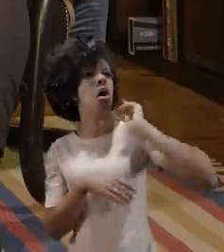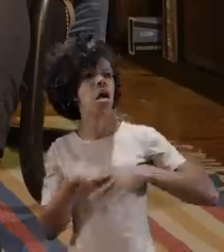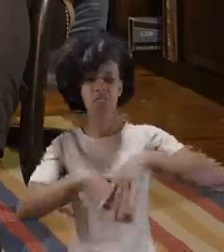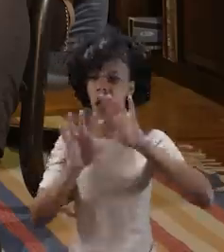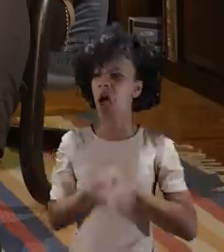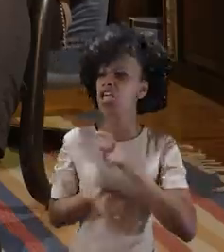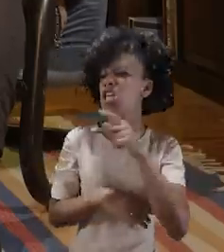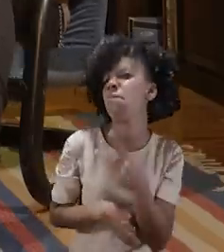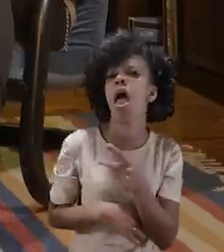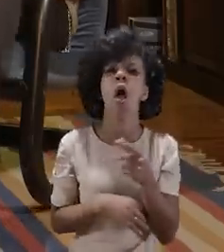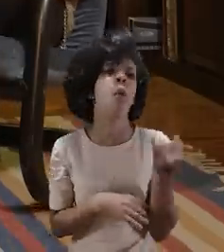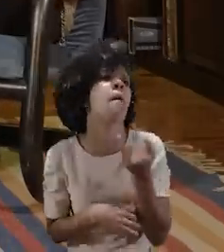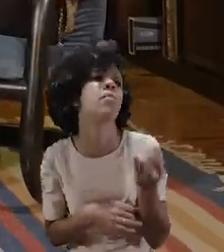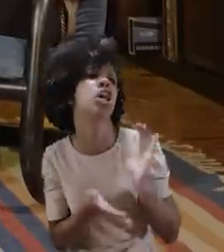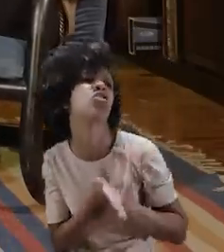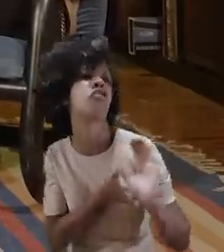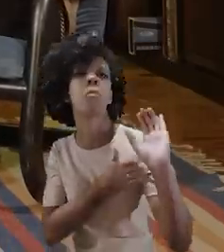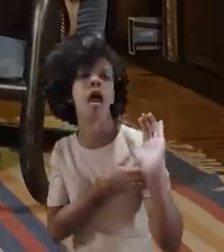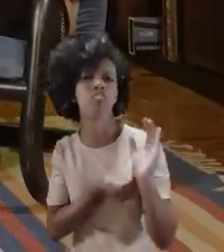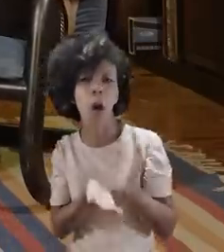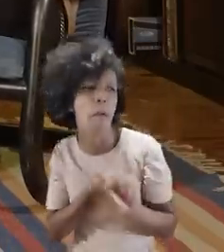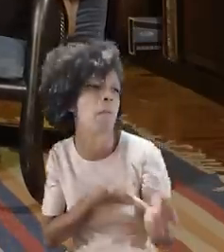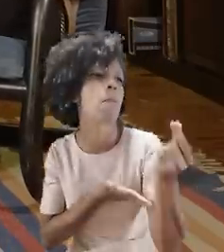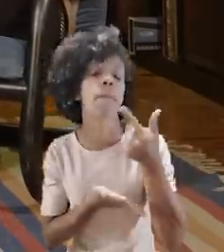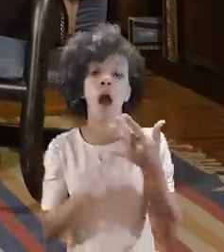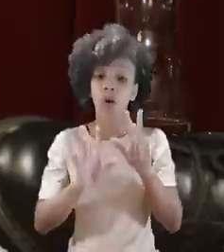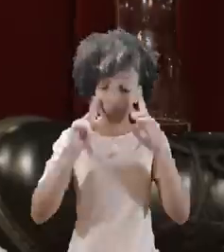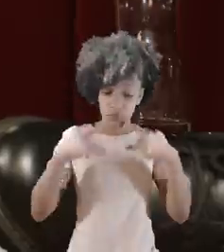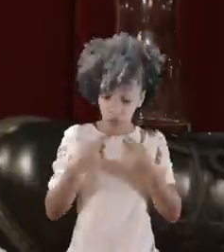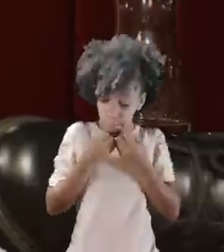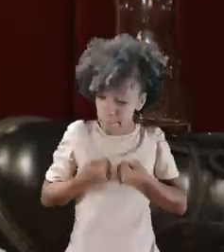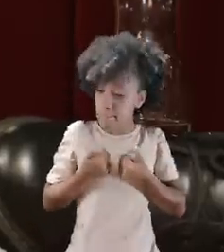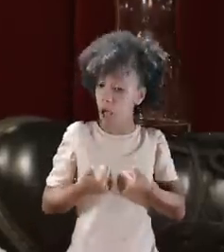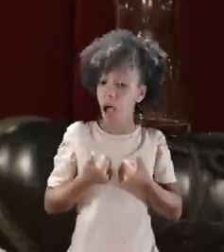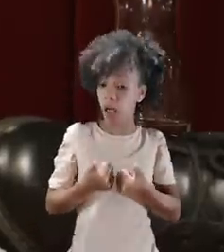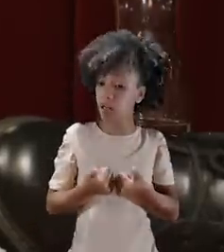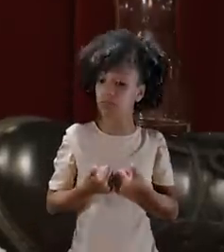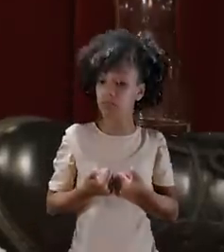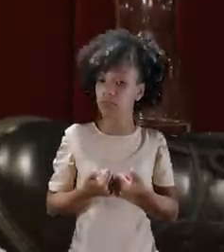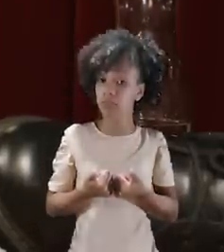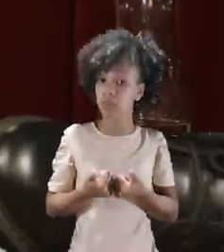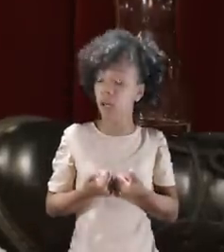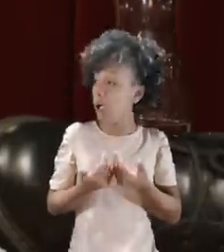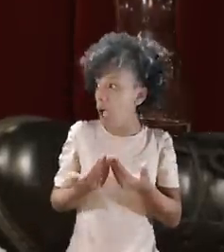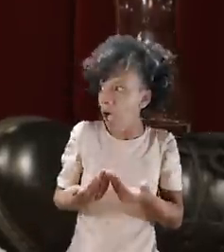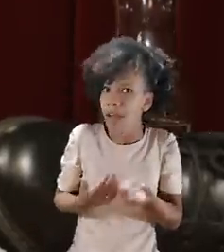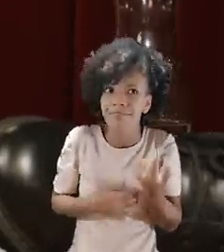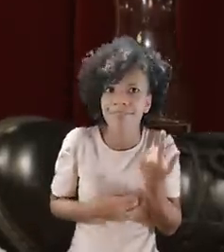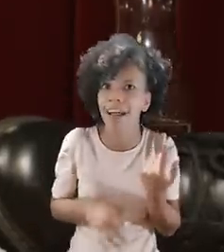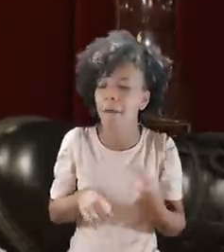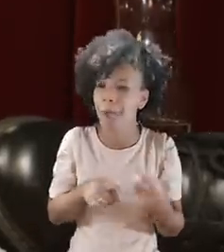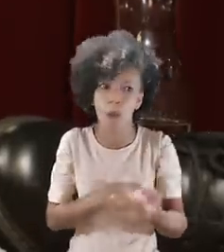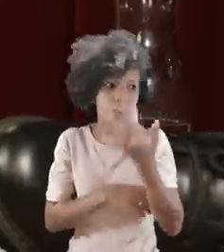XP o importante é o investimento maluco quando você tá bem com você quando você tá bem com você é